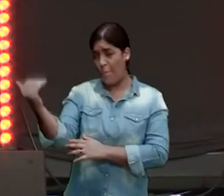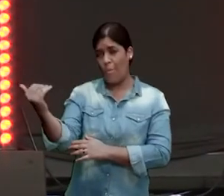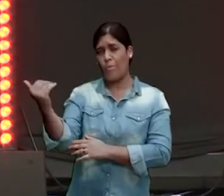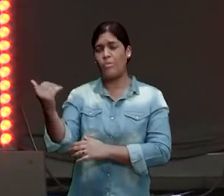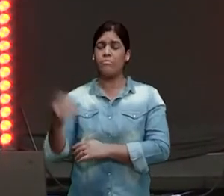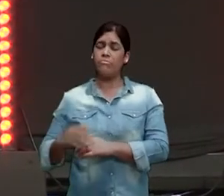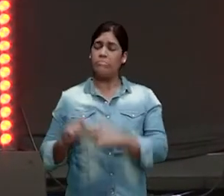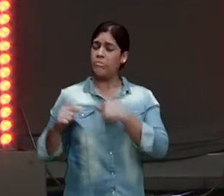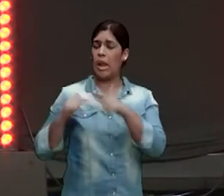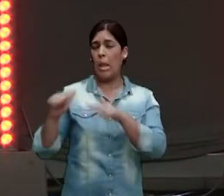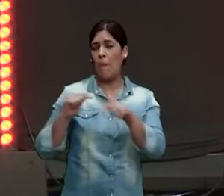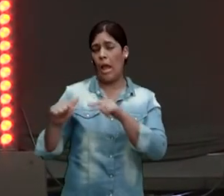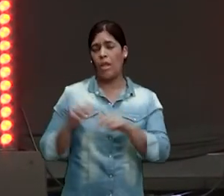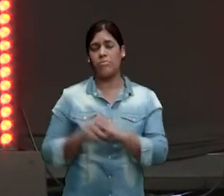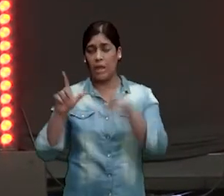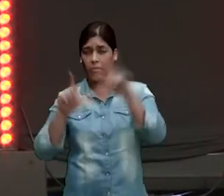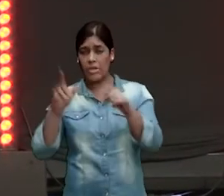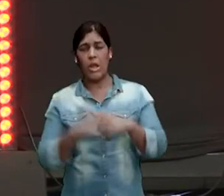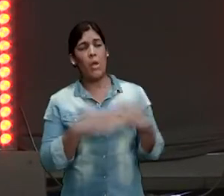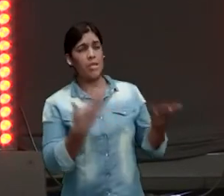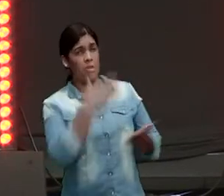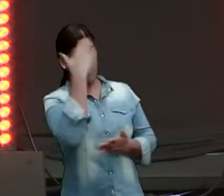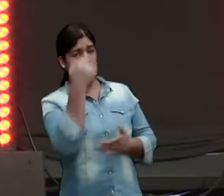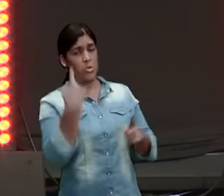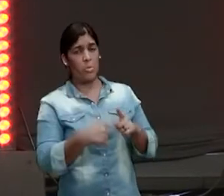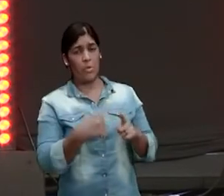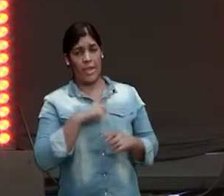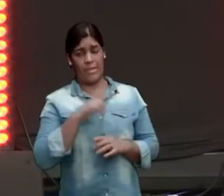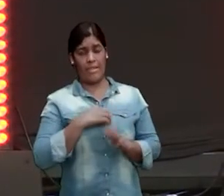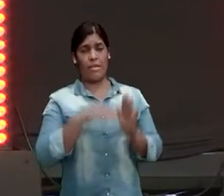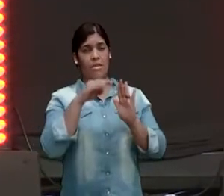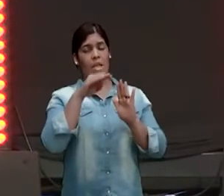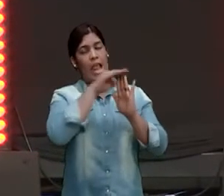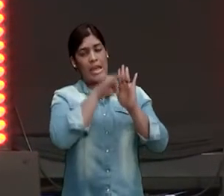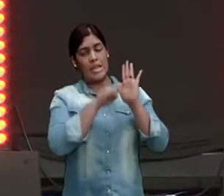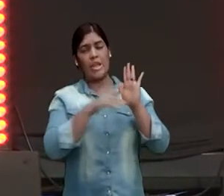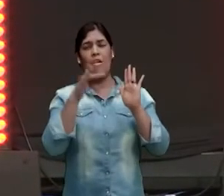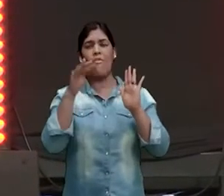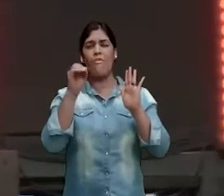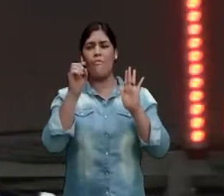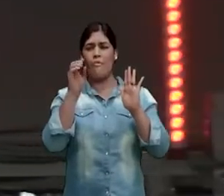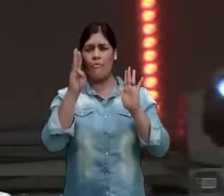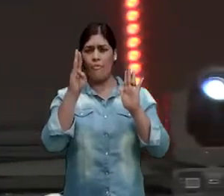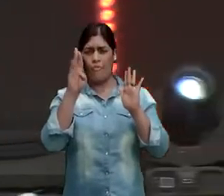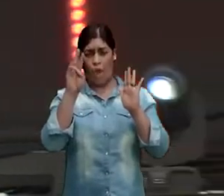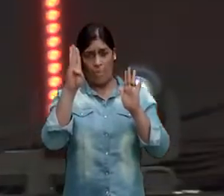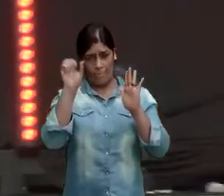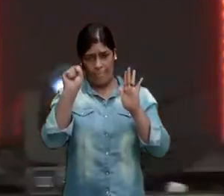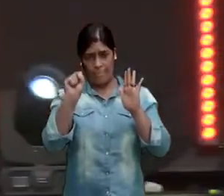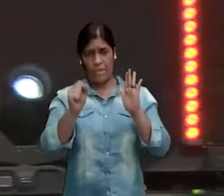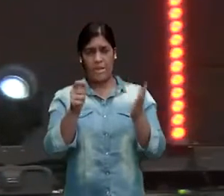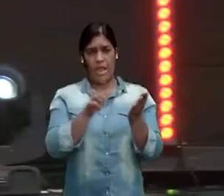por aquilo que ele faz Às vezes ele é muito famoso que era muito rico tem até à vista né a lista da Forbes né os mais ricos da América